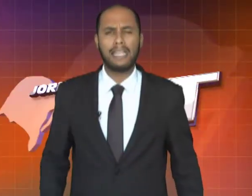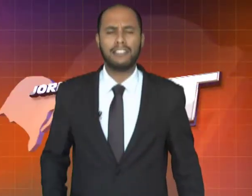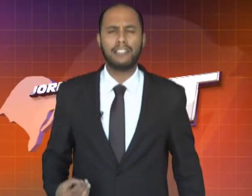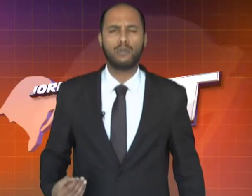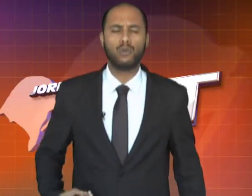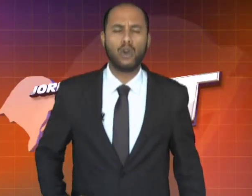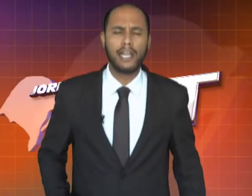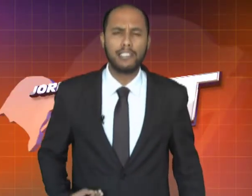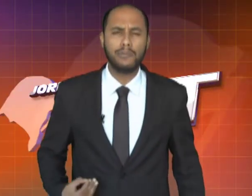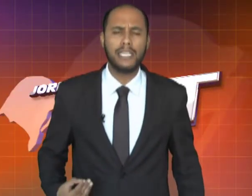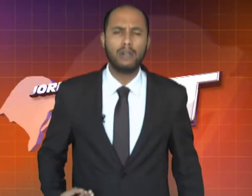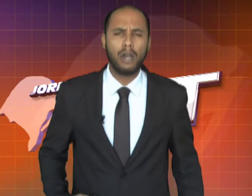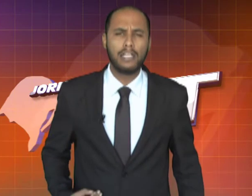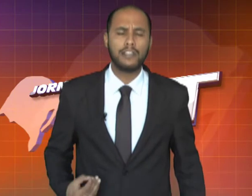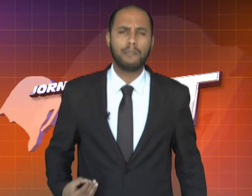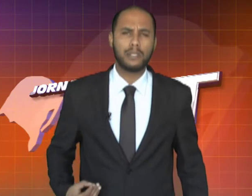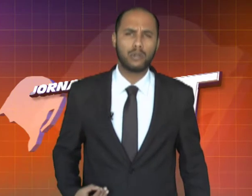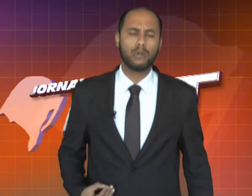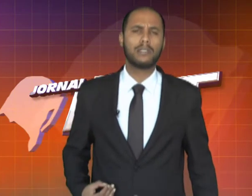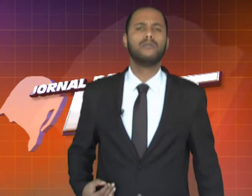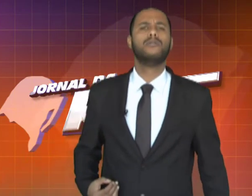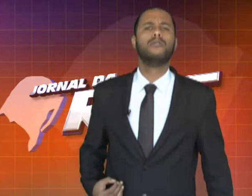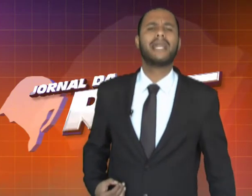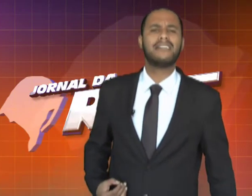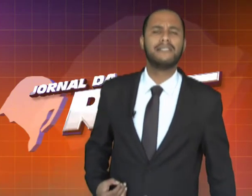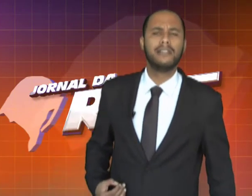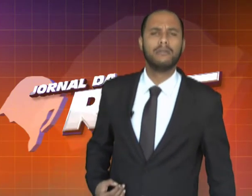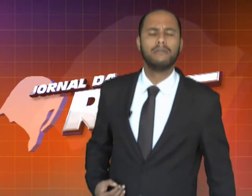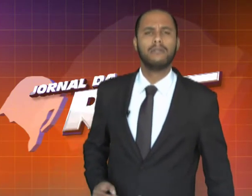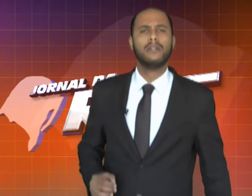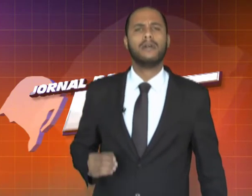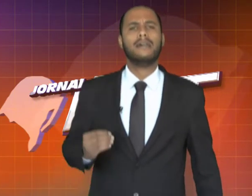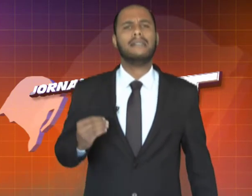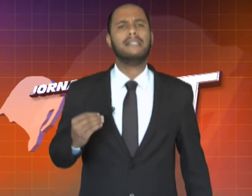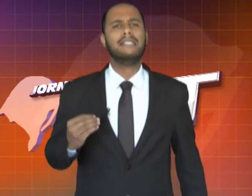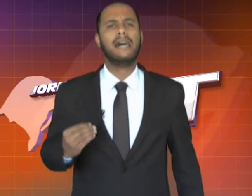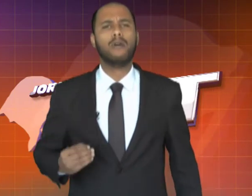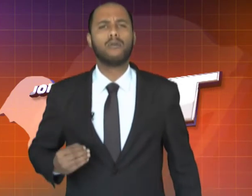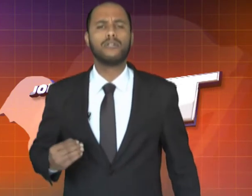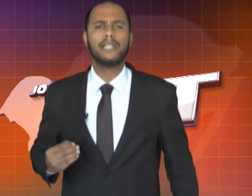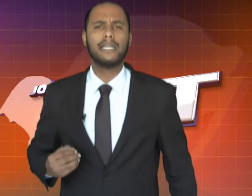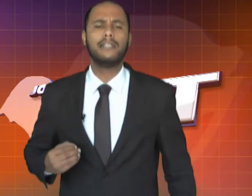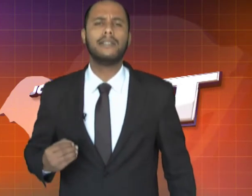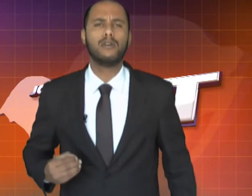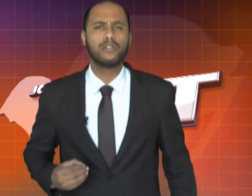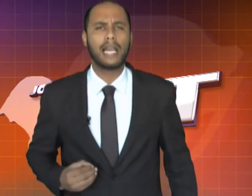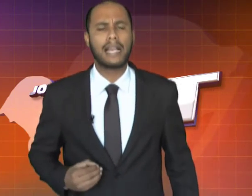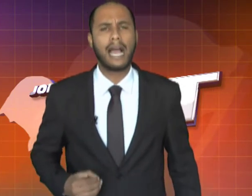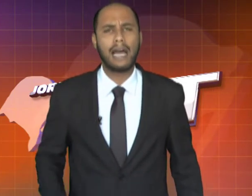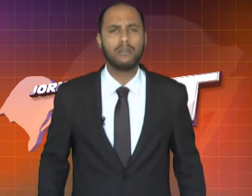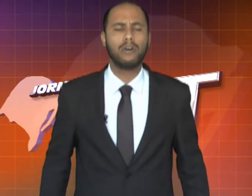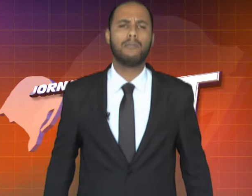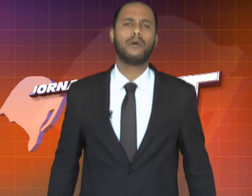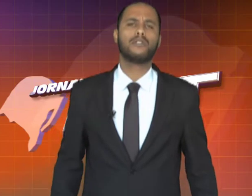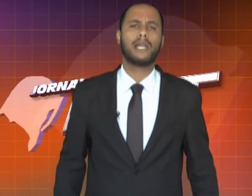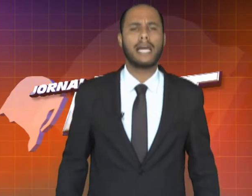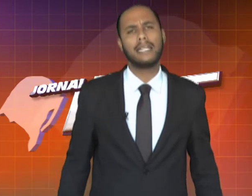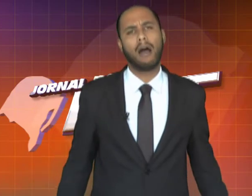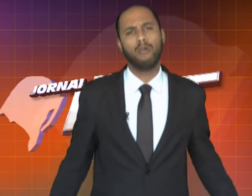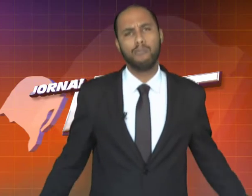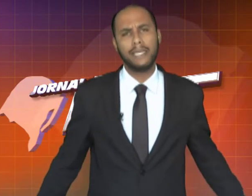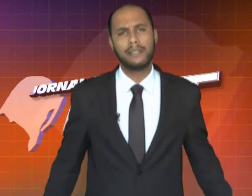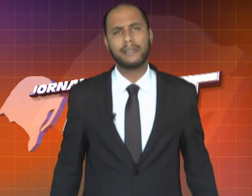Olha, mais de 2 milhões de pessoas no Brasil não conseguiram e não sacaram o